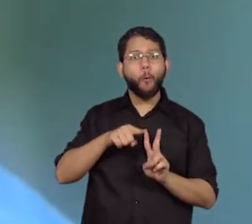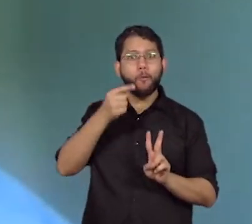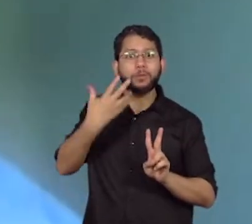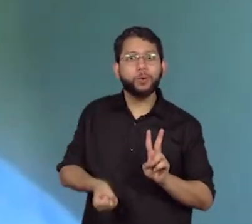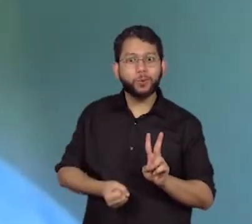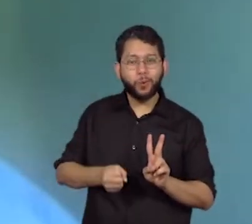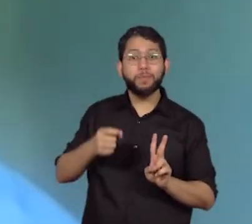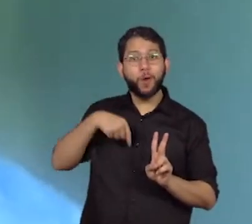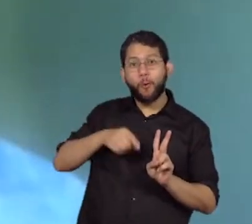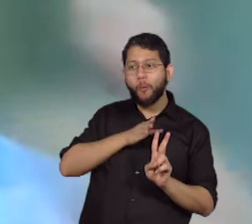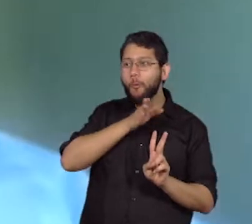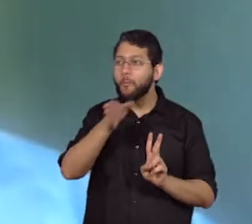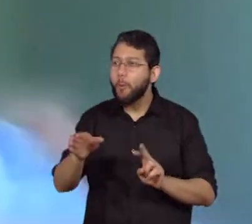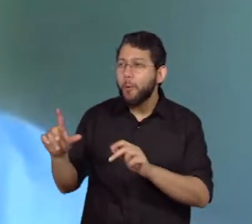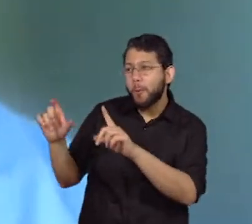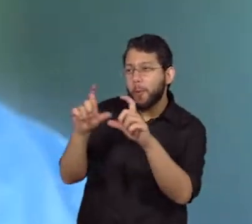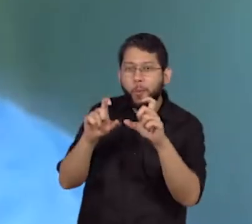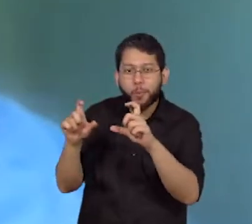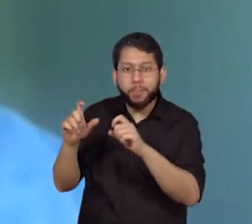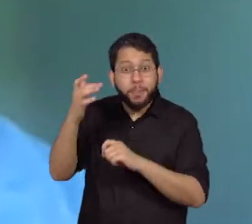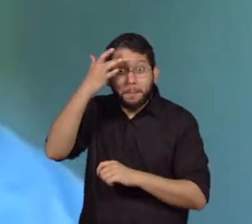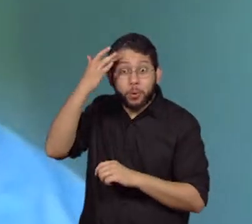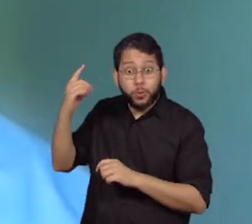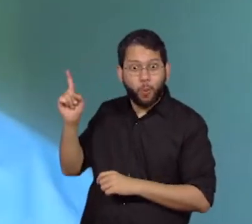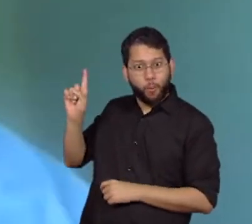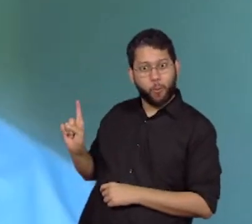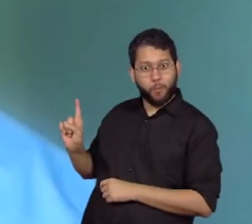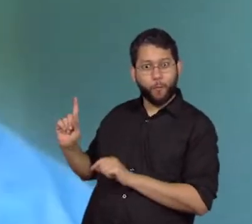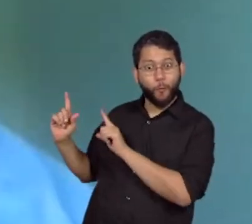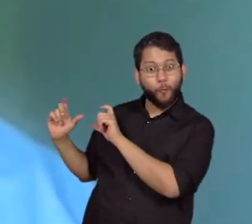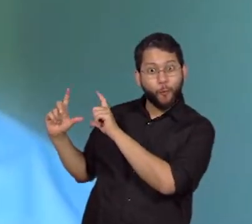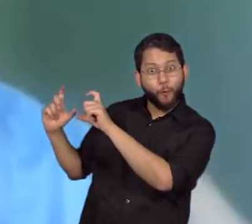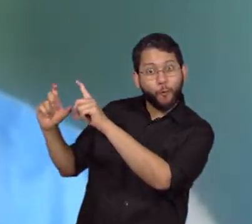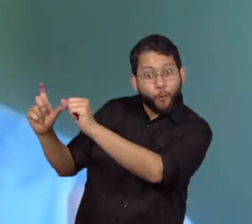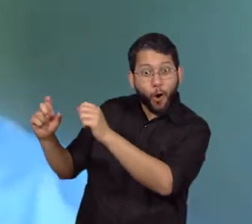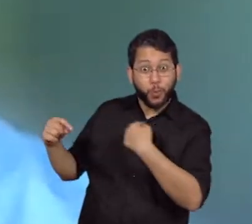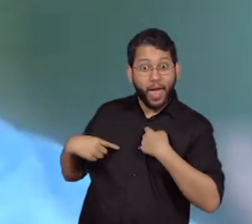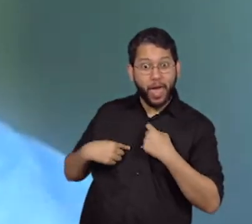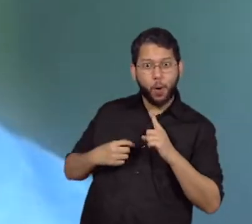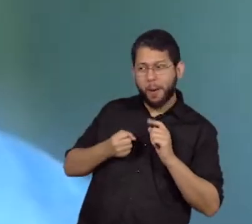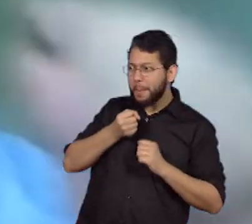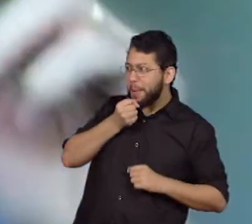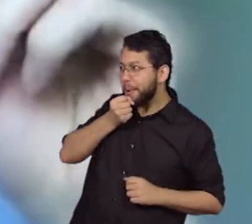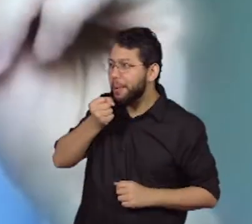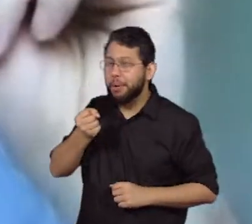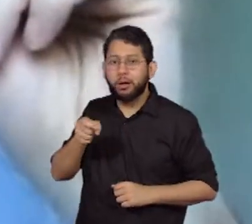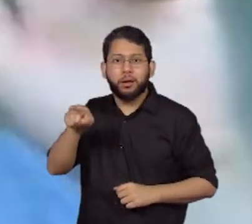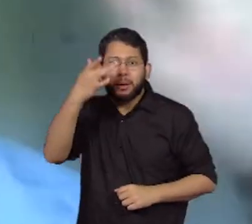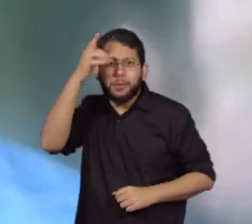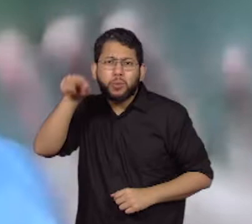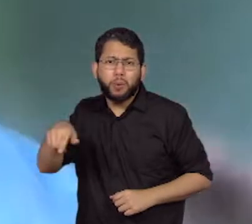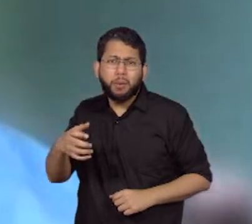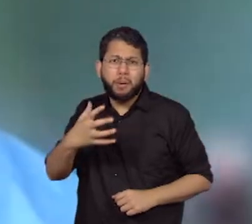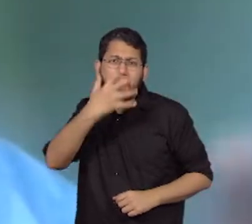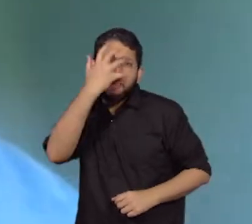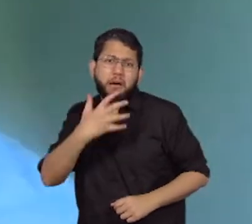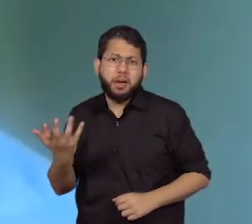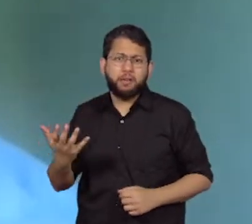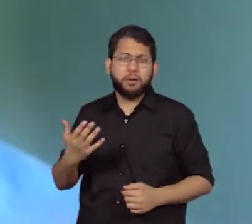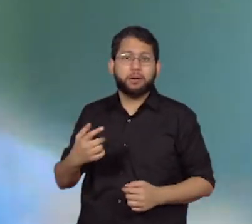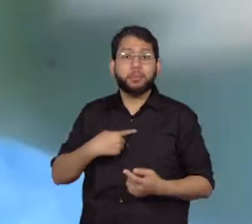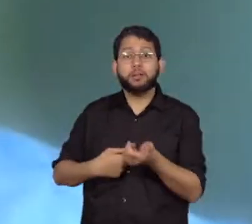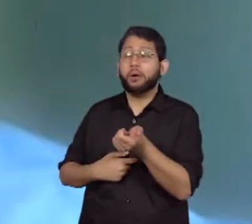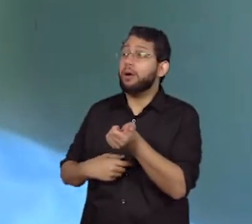o fotógrafo fazia foto, eu corria lá para entrevistar a pessoa. Às vezes a pessoa estava brava, mas sempre rendia. Ia com o